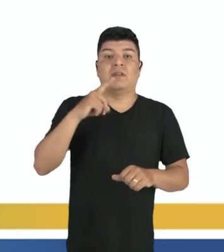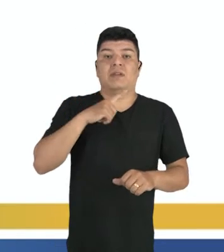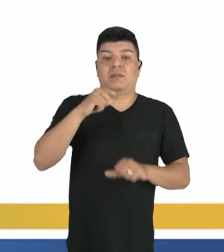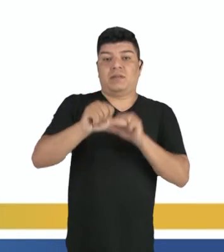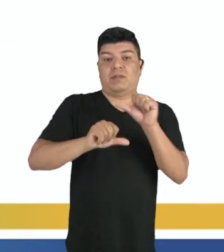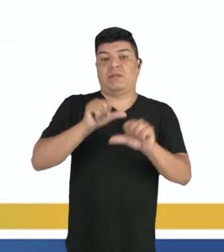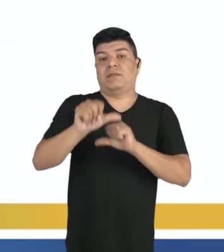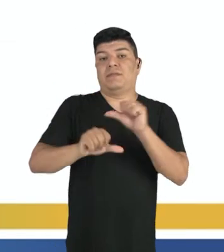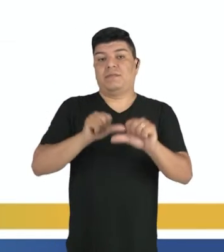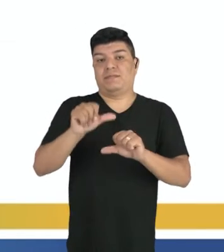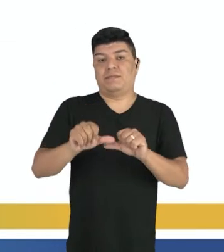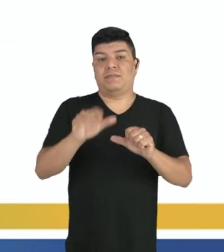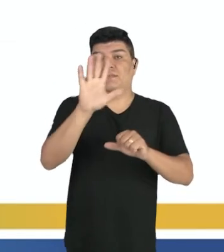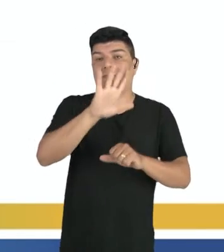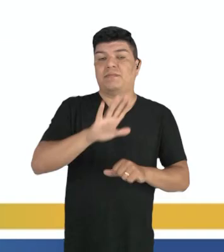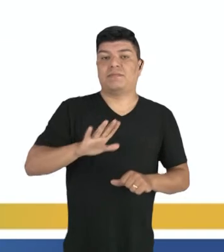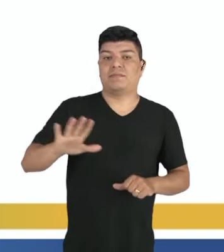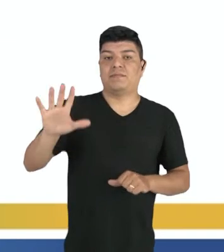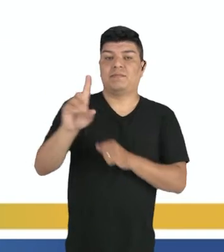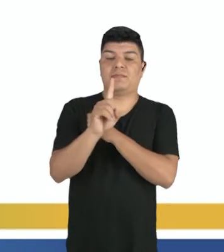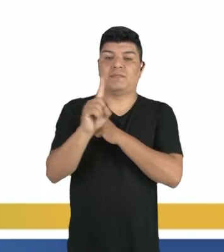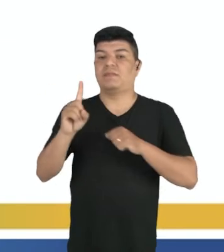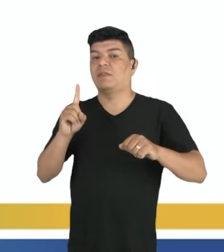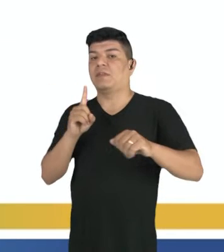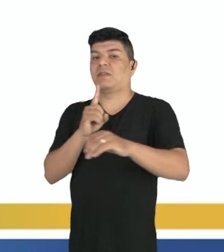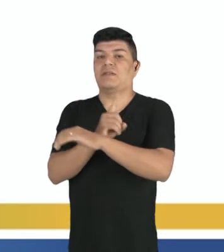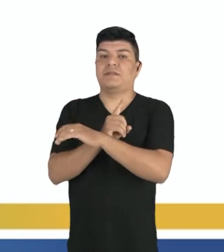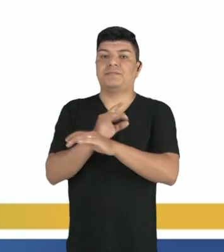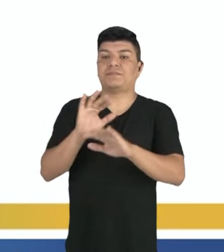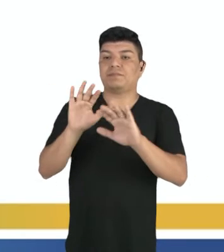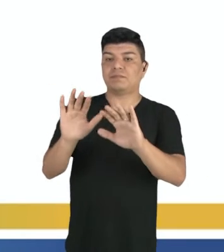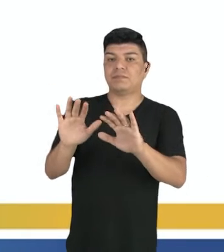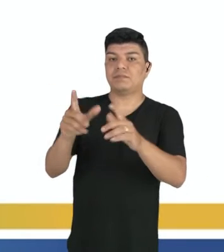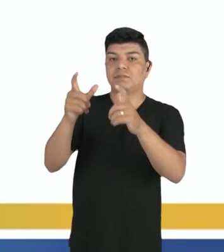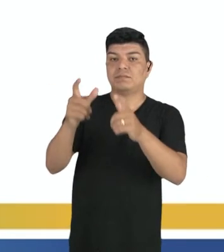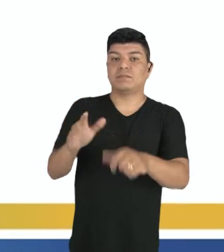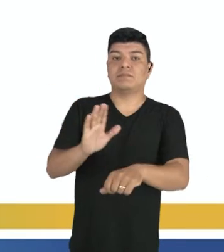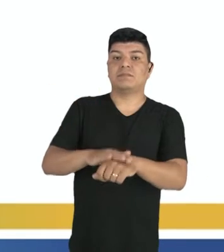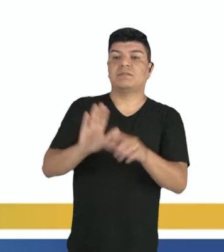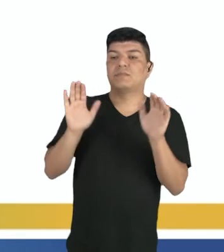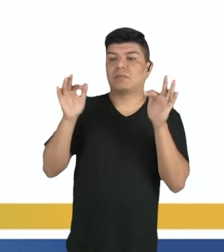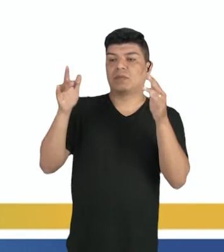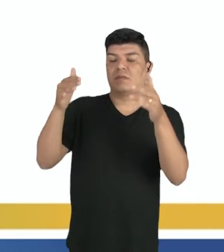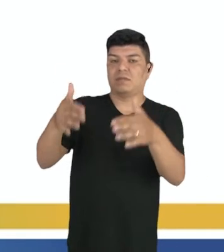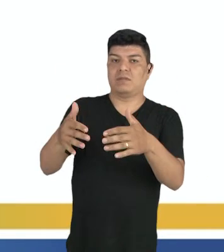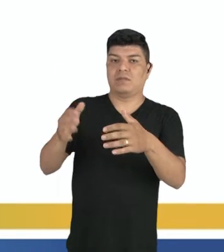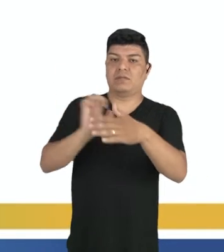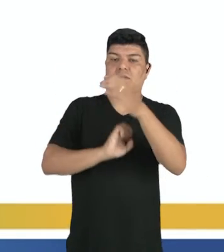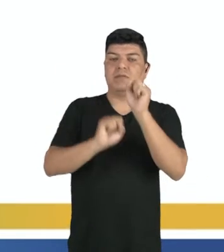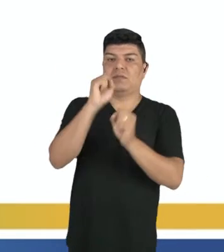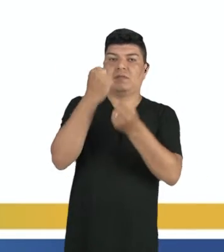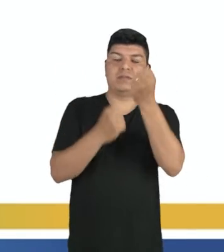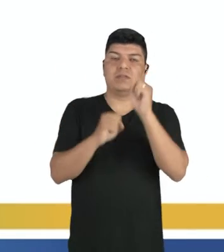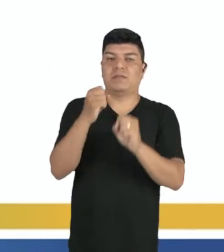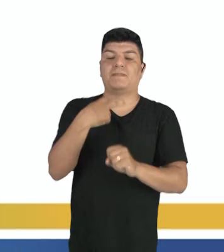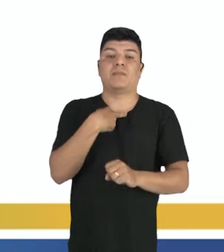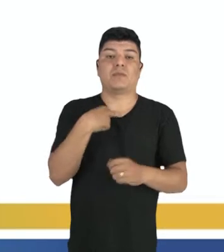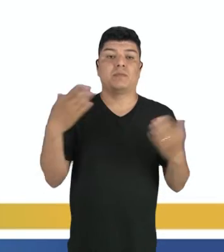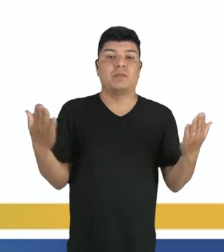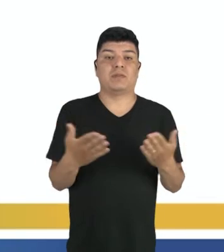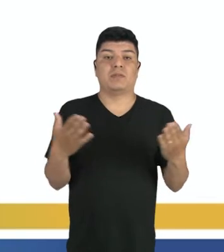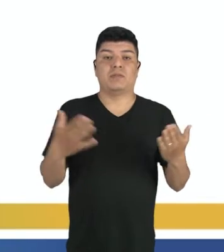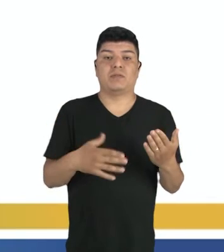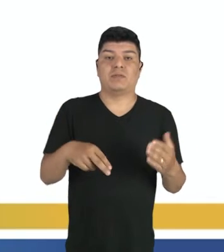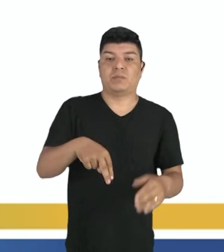grandes mudanças espaciais e sociais, deixando de ser a área de maior concentração industrial, posto ocupado hoje